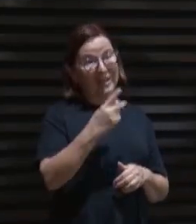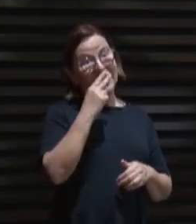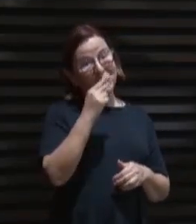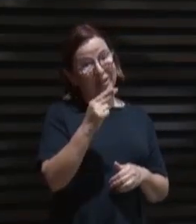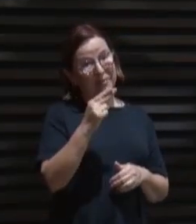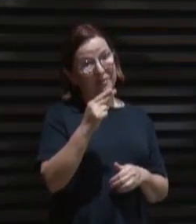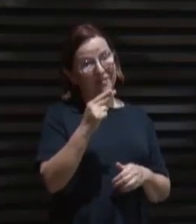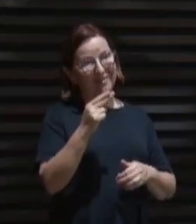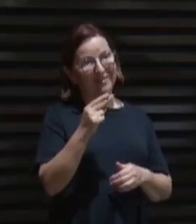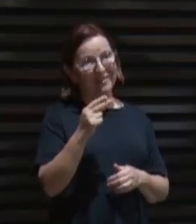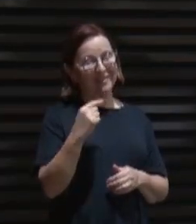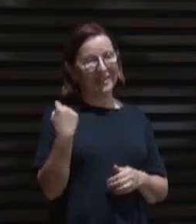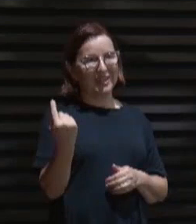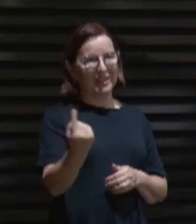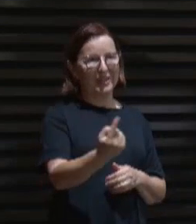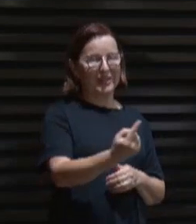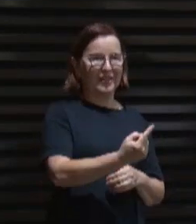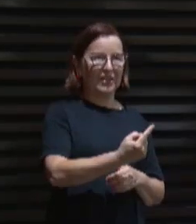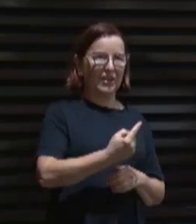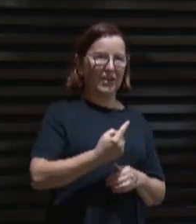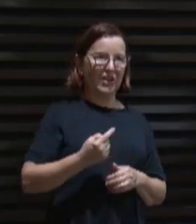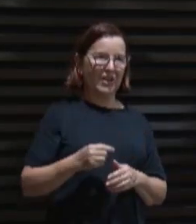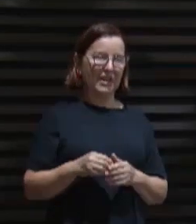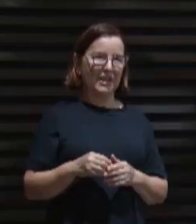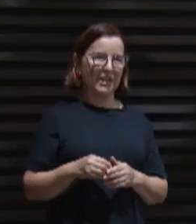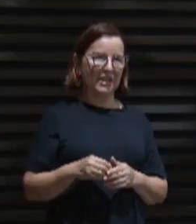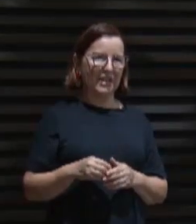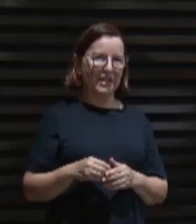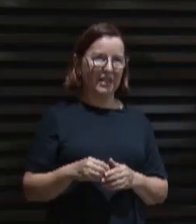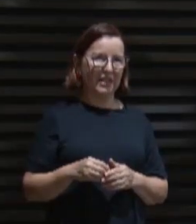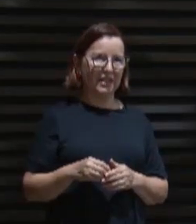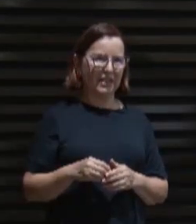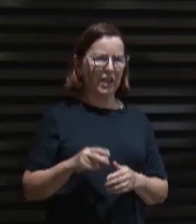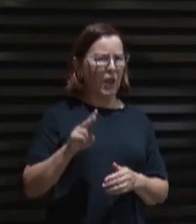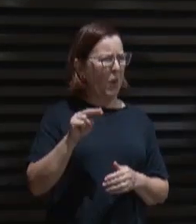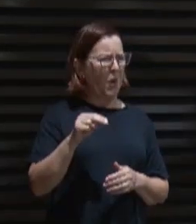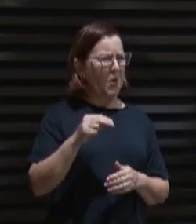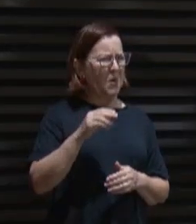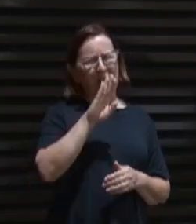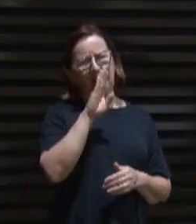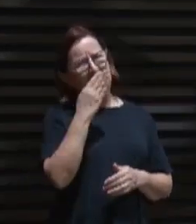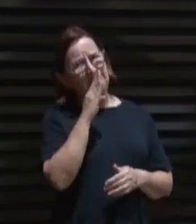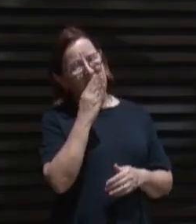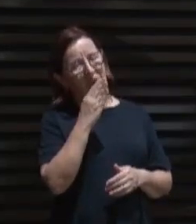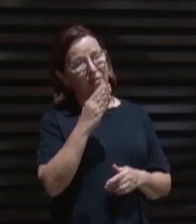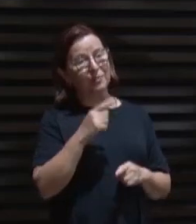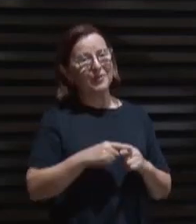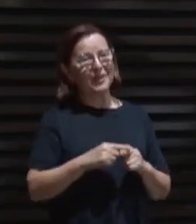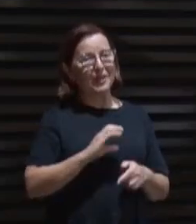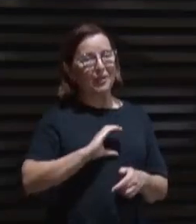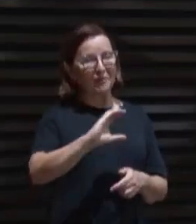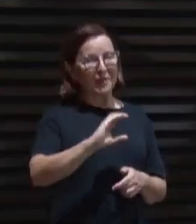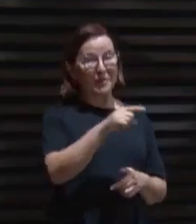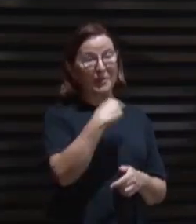somos capazes de trair, de negar, e confiamos em nós mesmos.